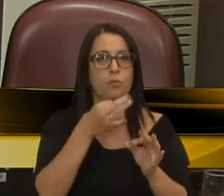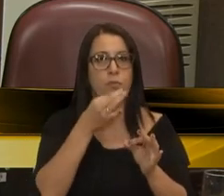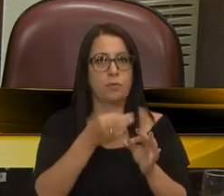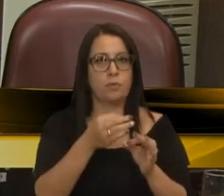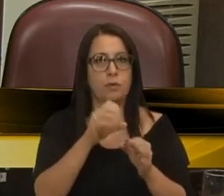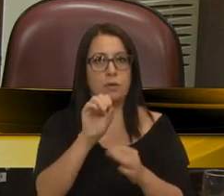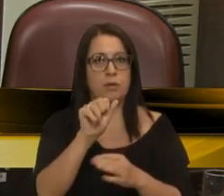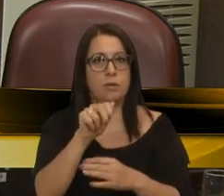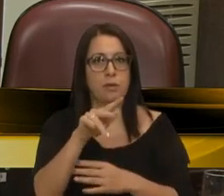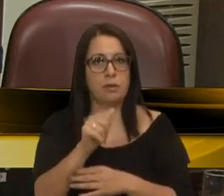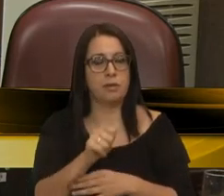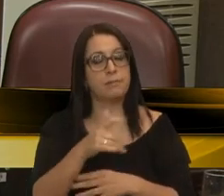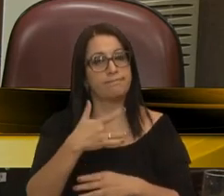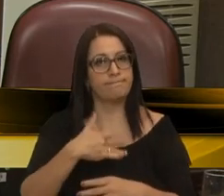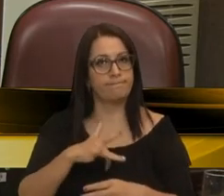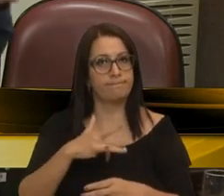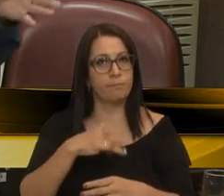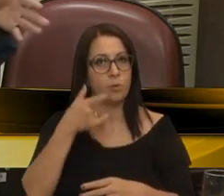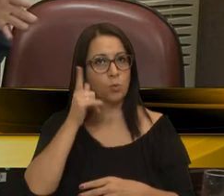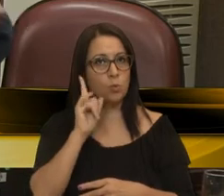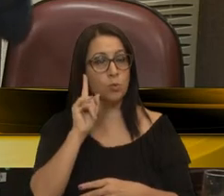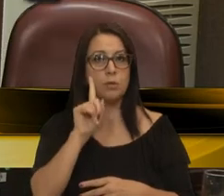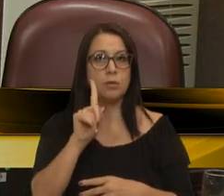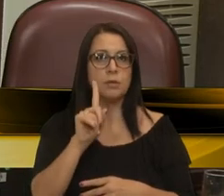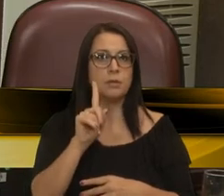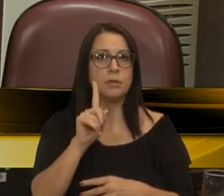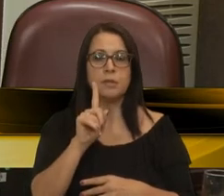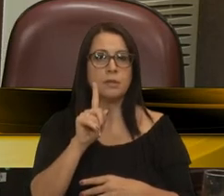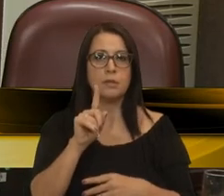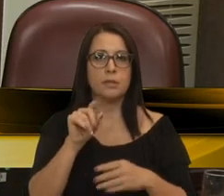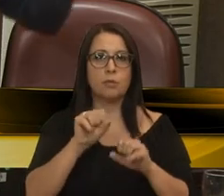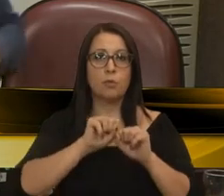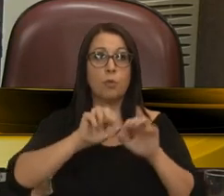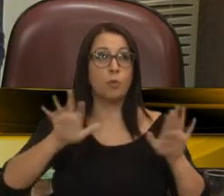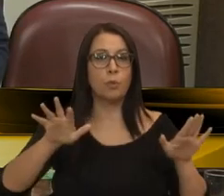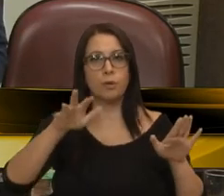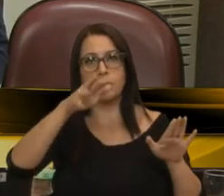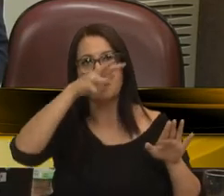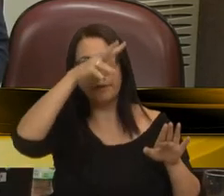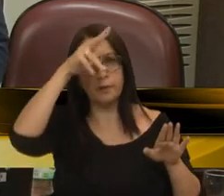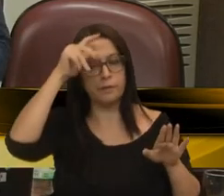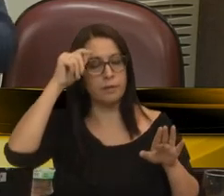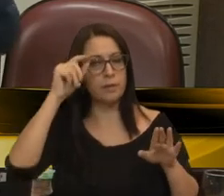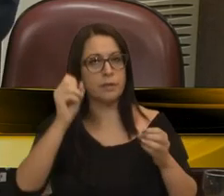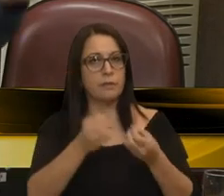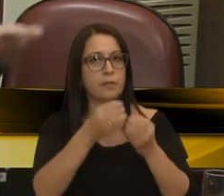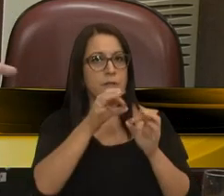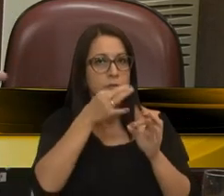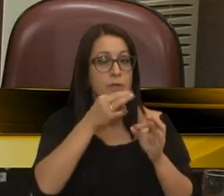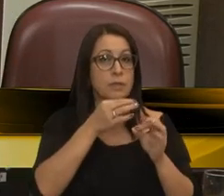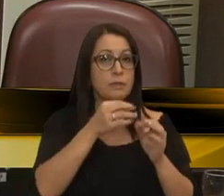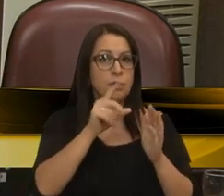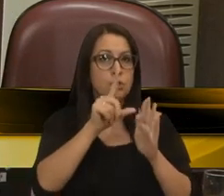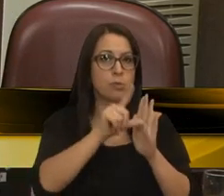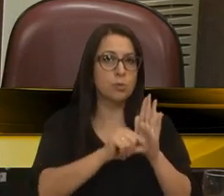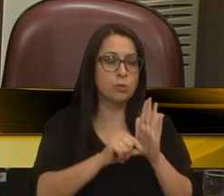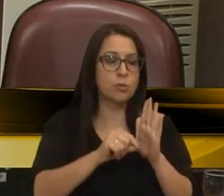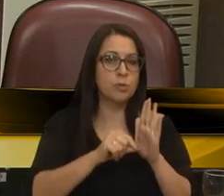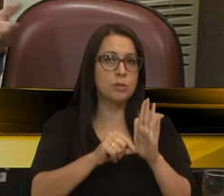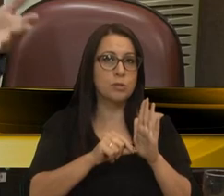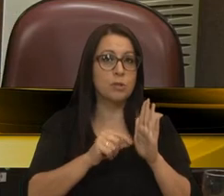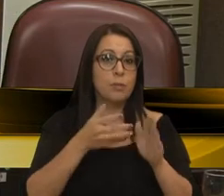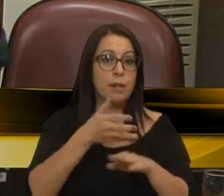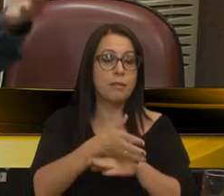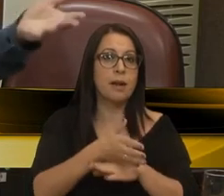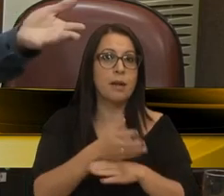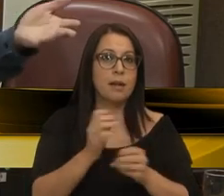Sandra, lamentavelmente, ontem parece que não ecoou na prefeitura nem na Festa da Uva. Ao invés de diminuírem o valor dos ingressos, do